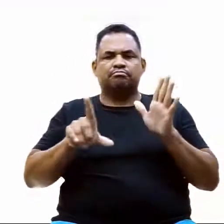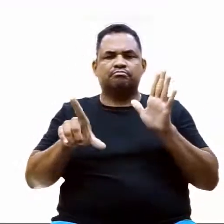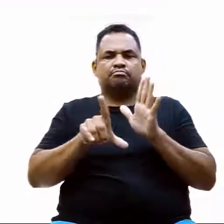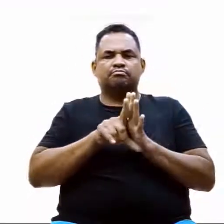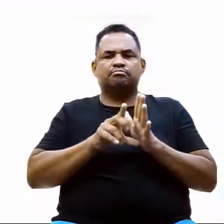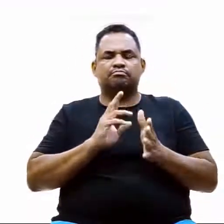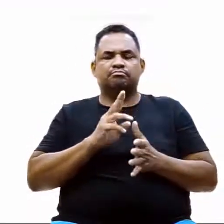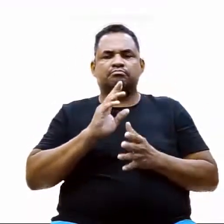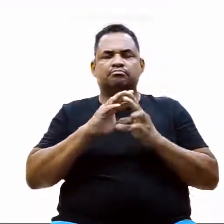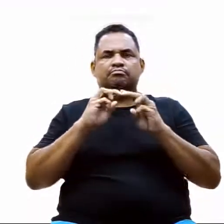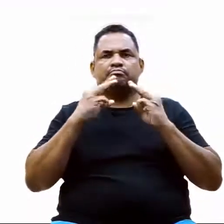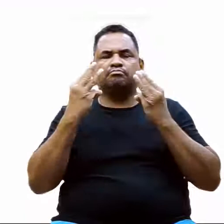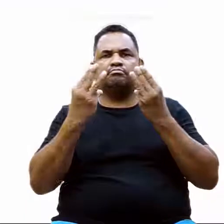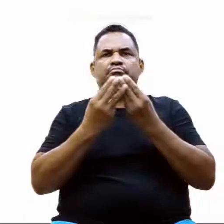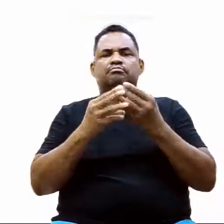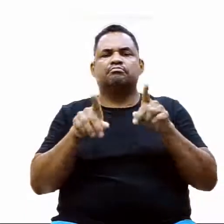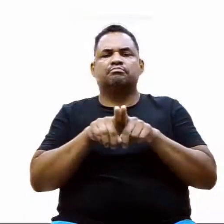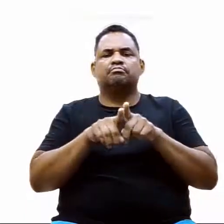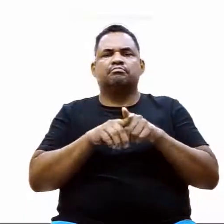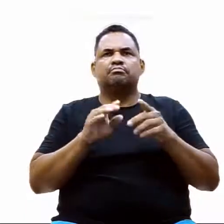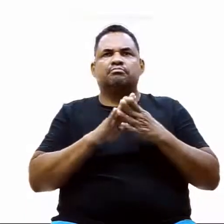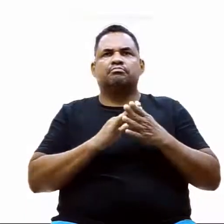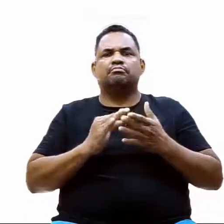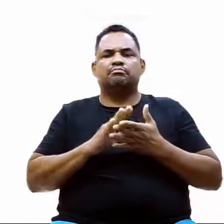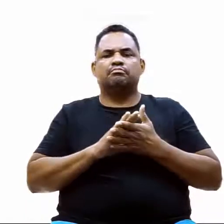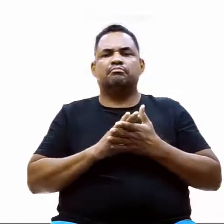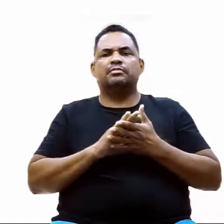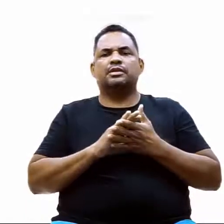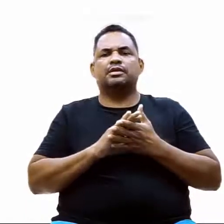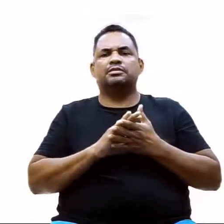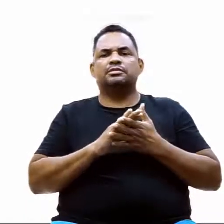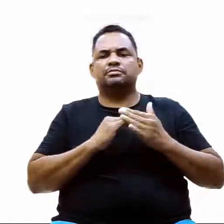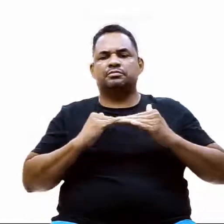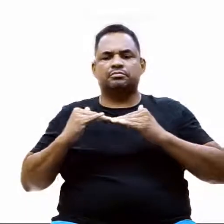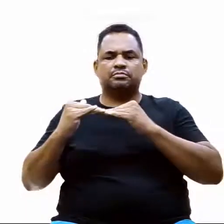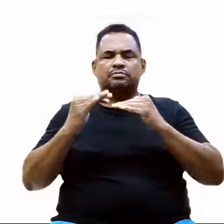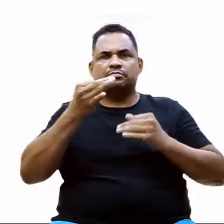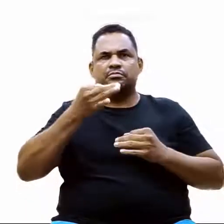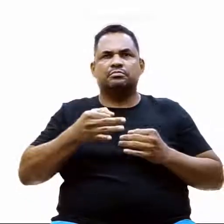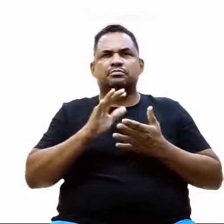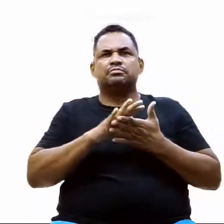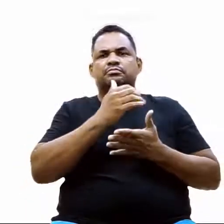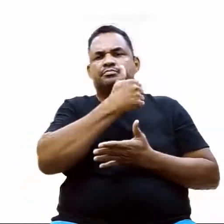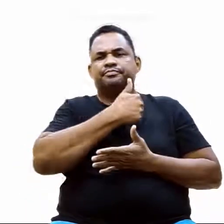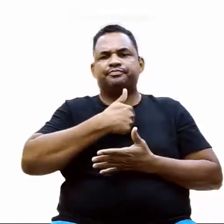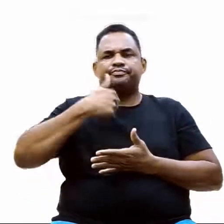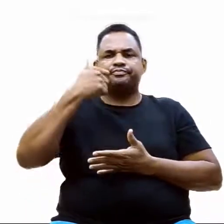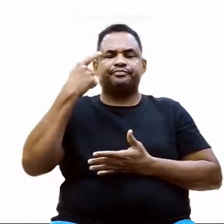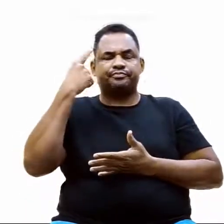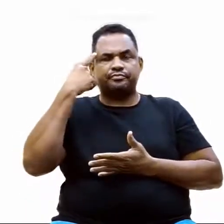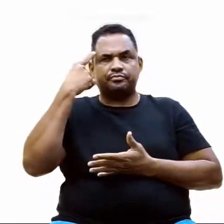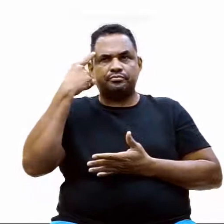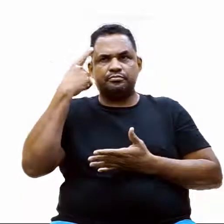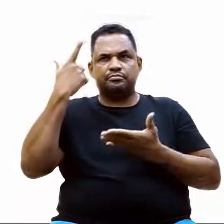da massa e a das proporções definidas. Para melhorar o seu raciocínio,